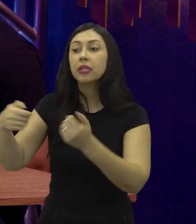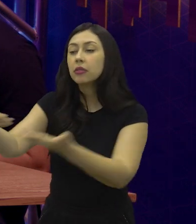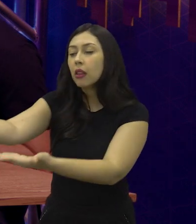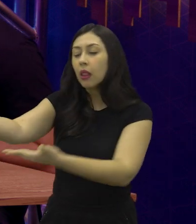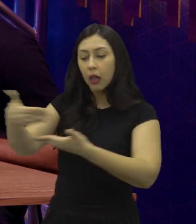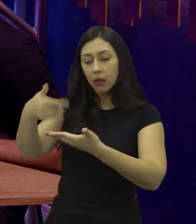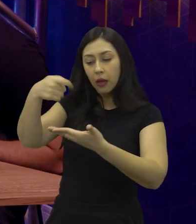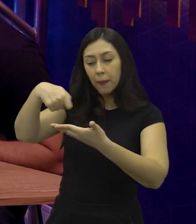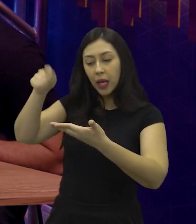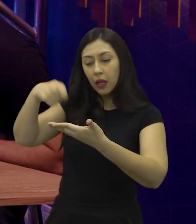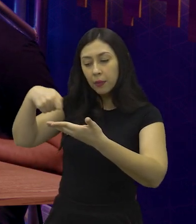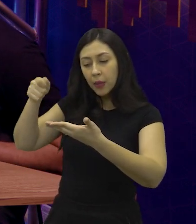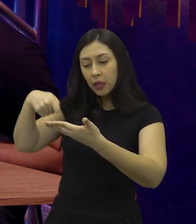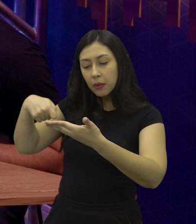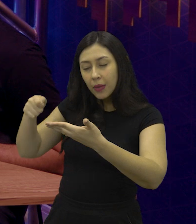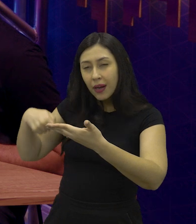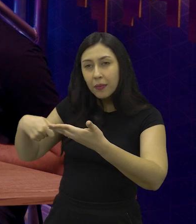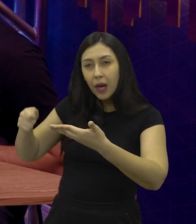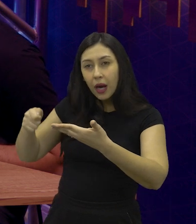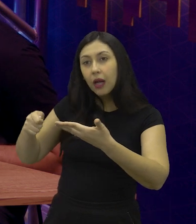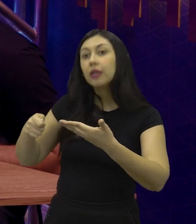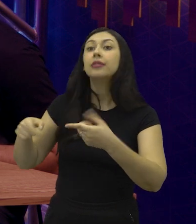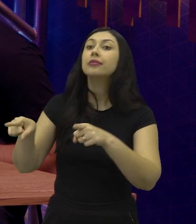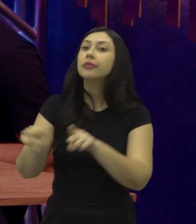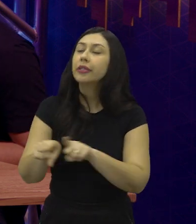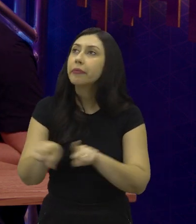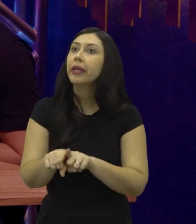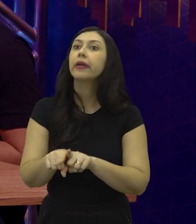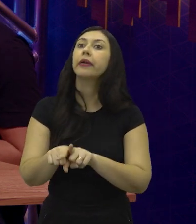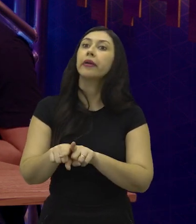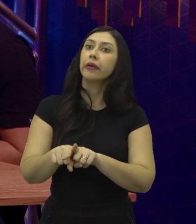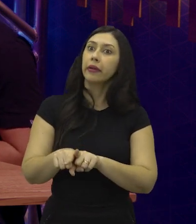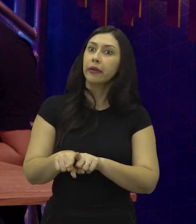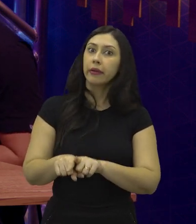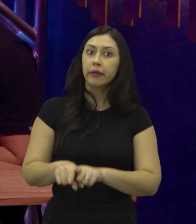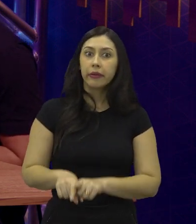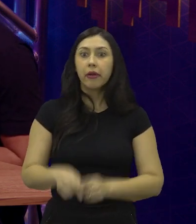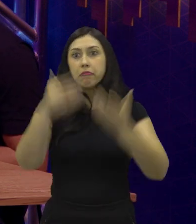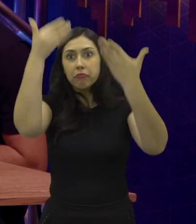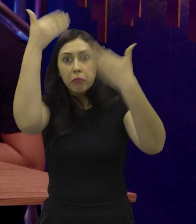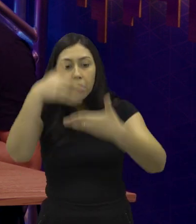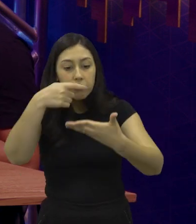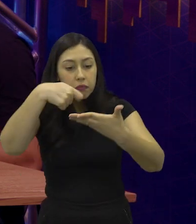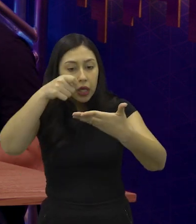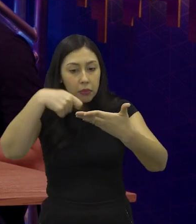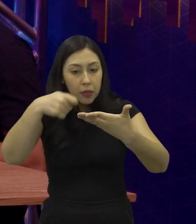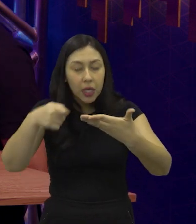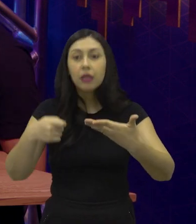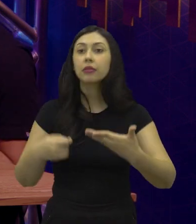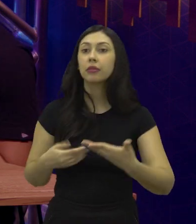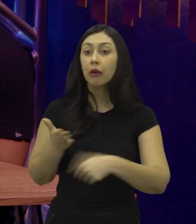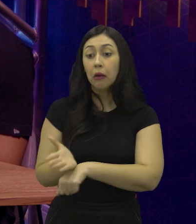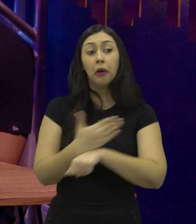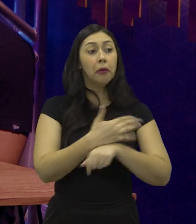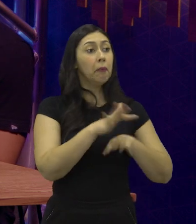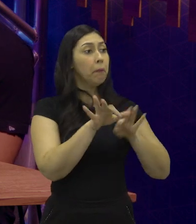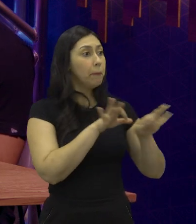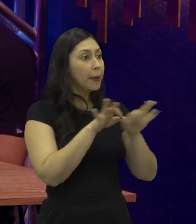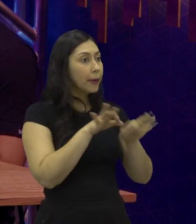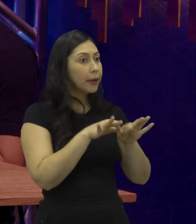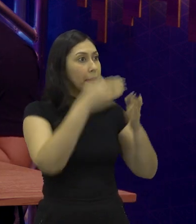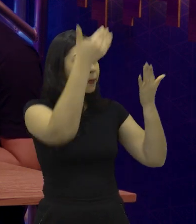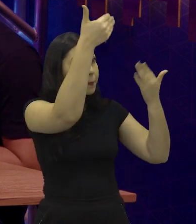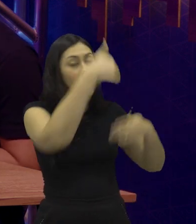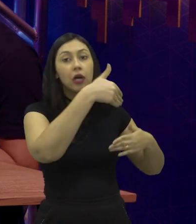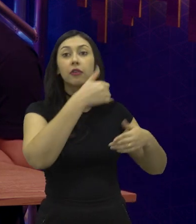corrigir as atividades, precisa corrigir prova, precisa montar outra prova,